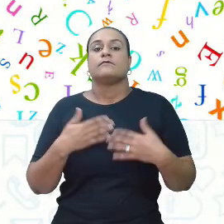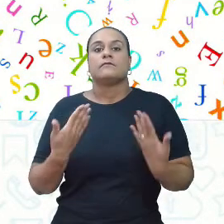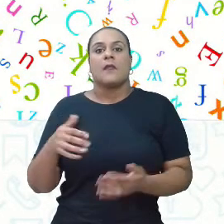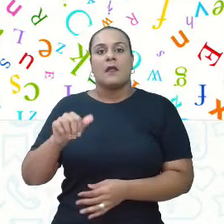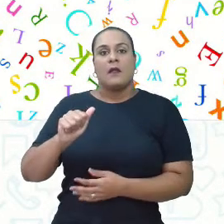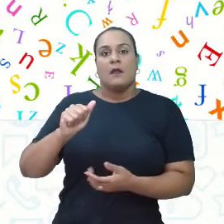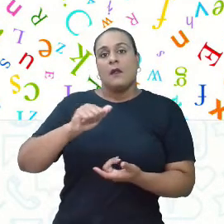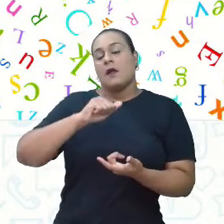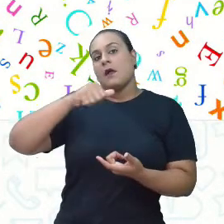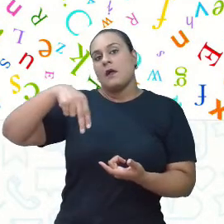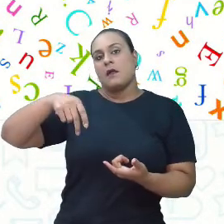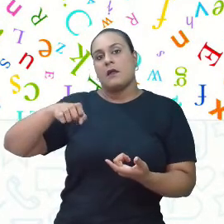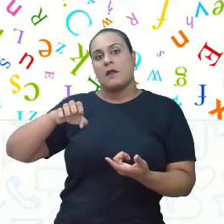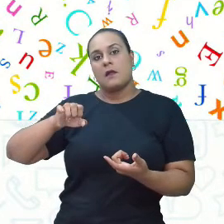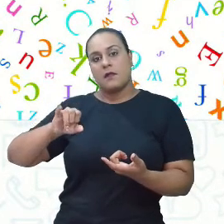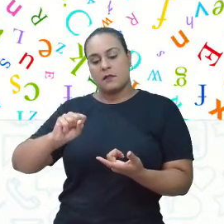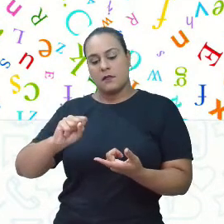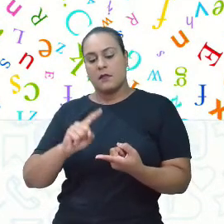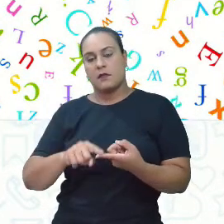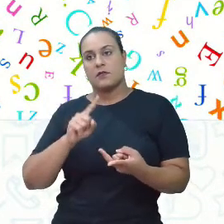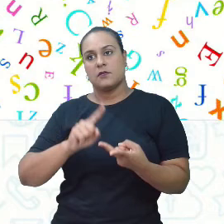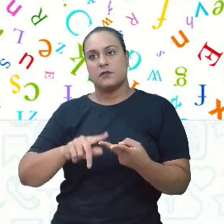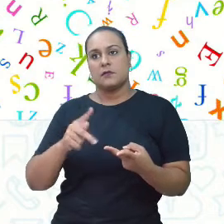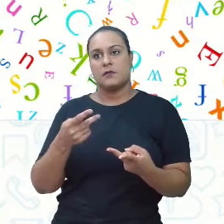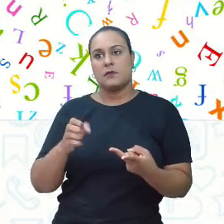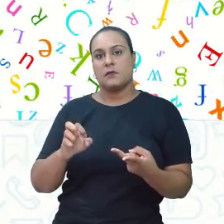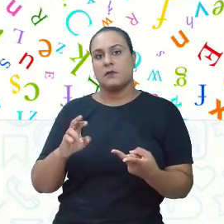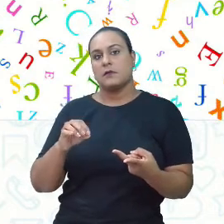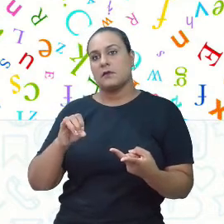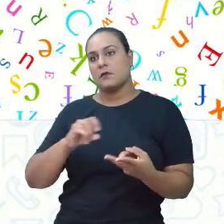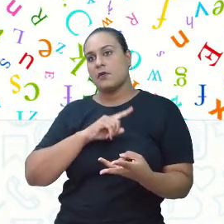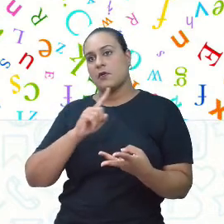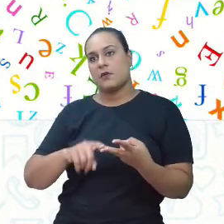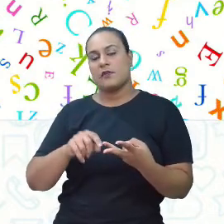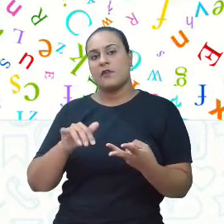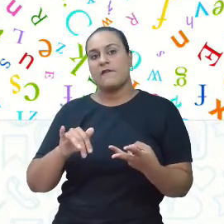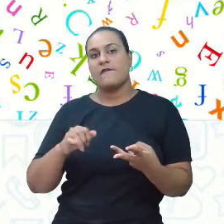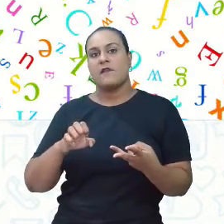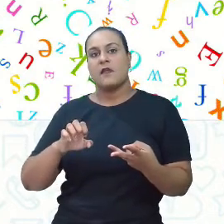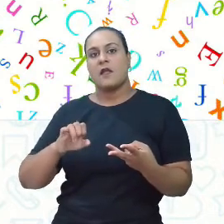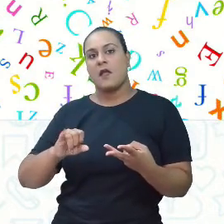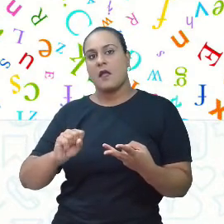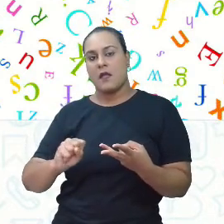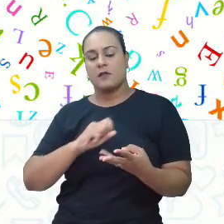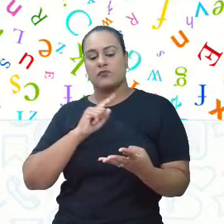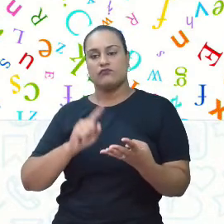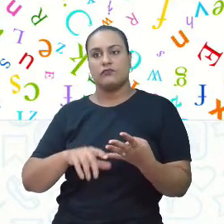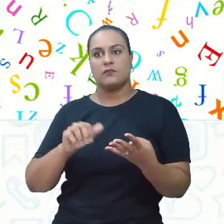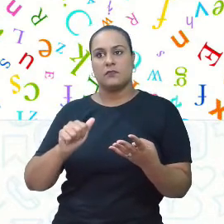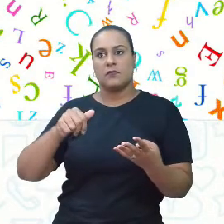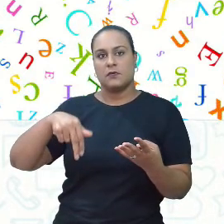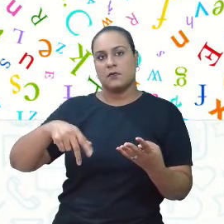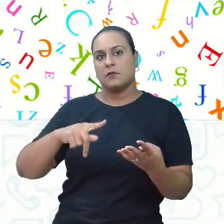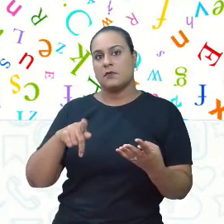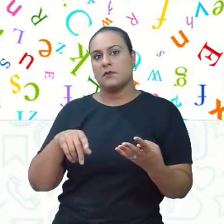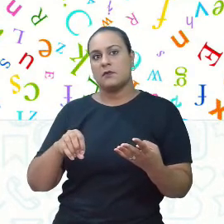tem, ó, anéis, herói, fiéis e anzóis, tá certo? O que muda é